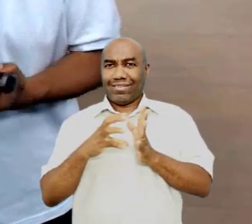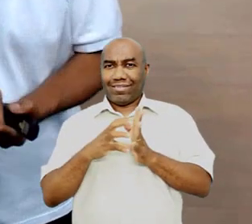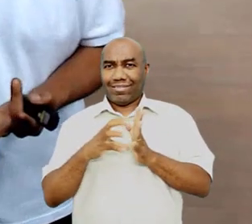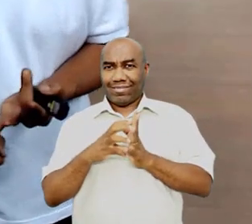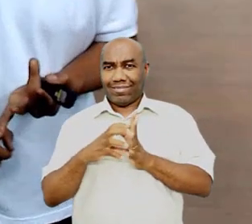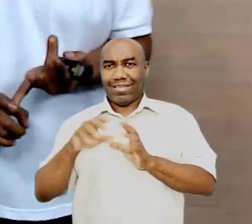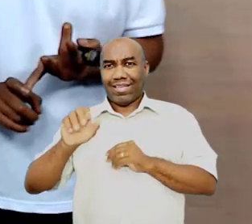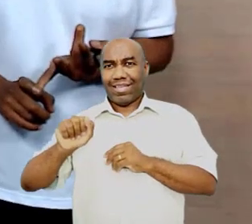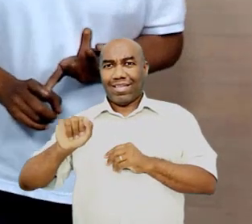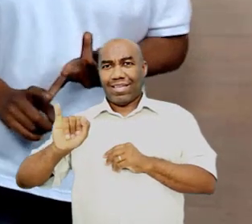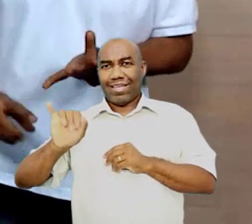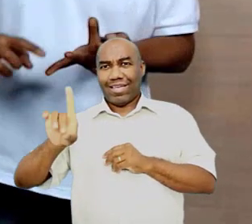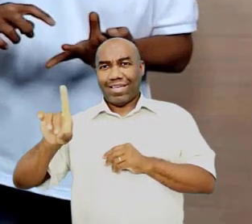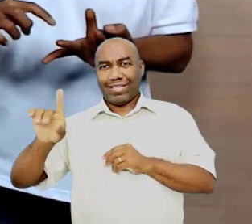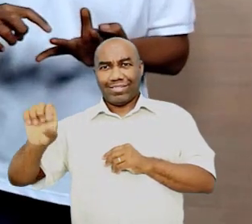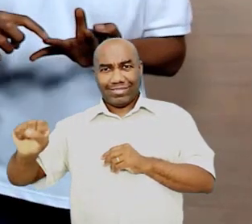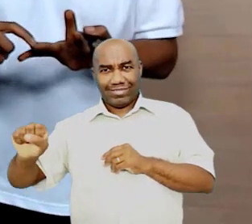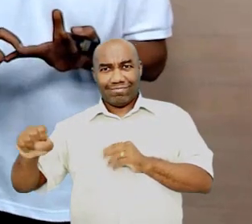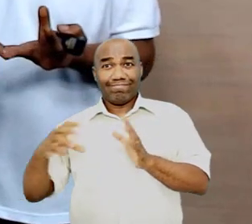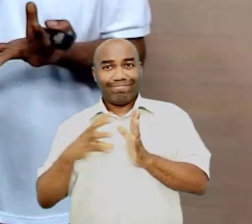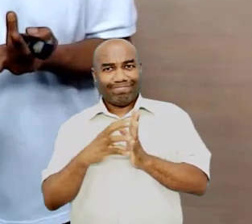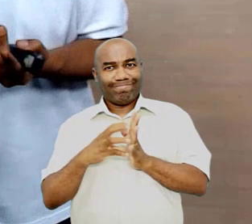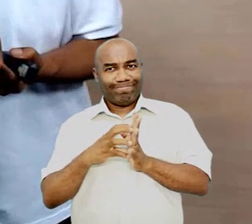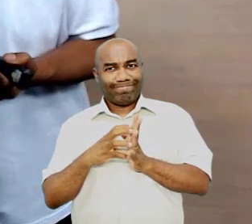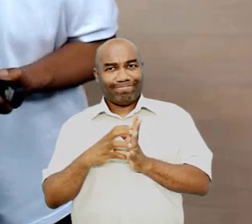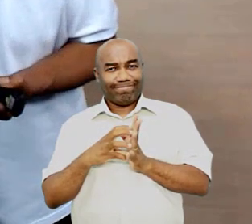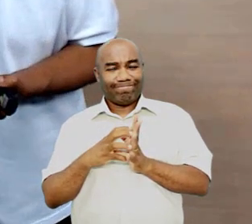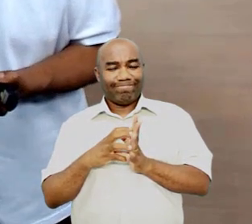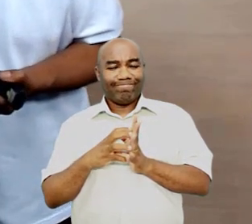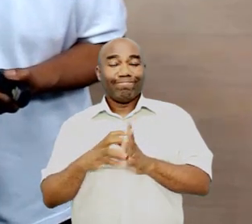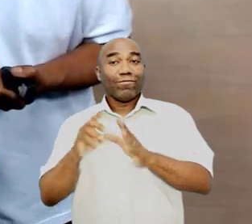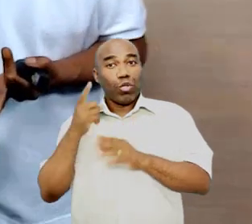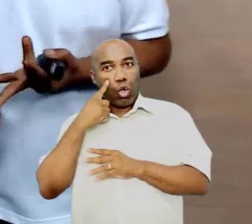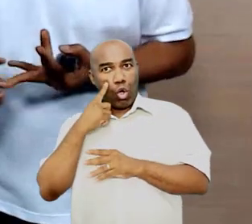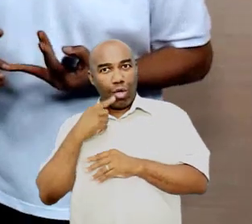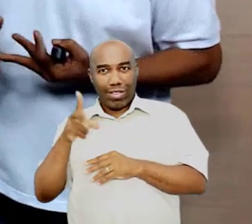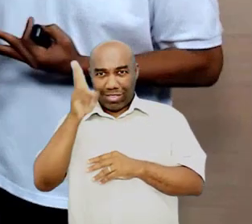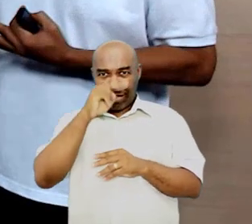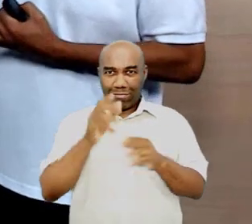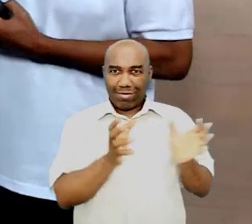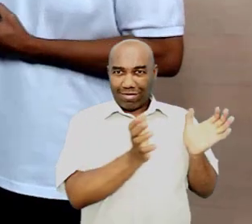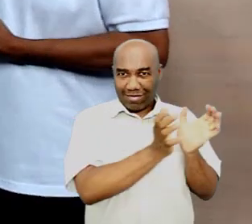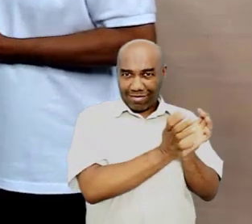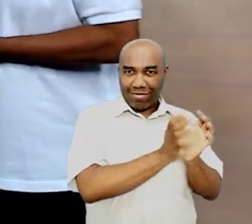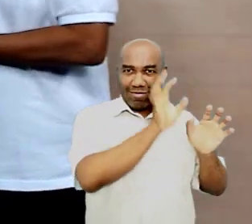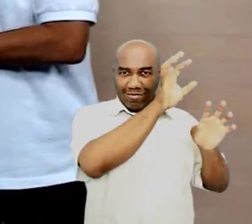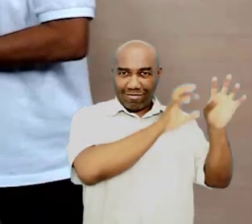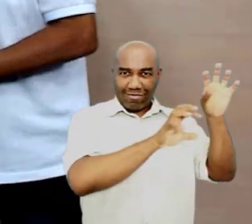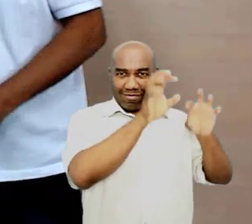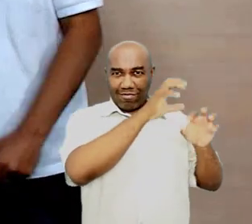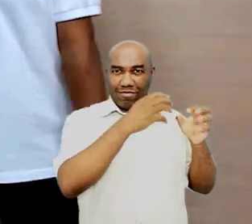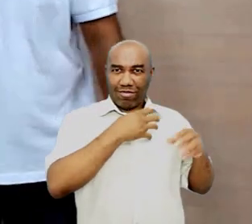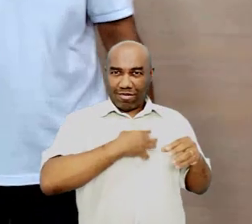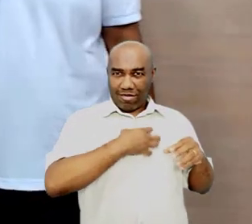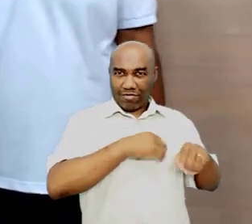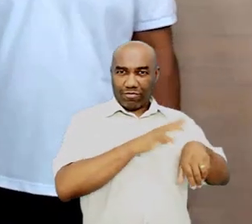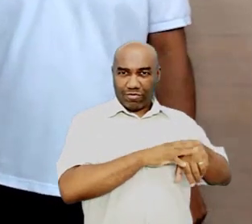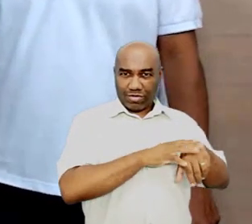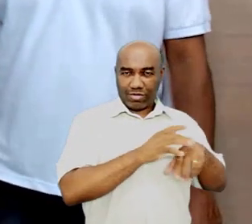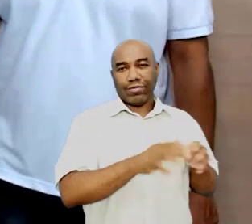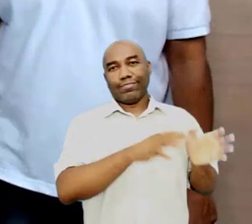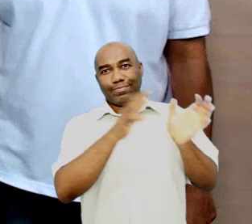falei. RNA. Vírus da gripe, RNA. E vírus da AIDS,